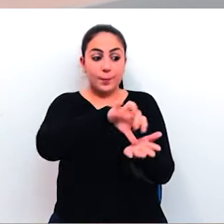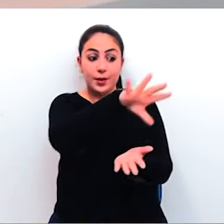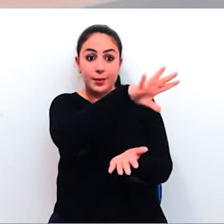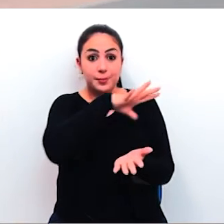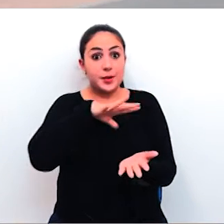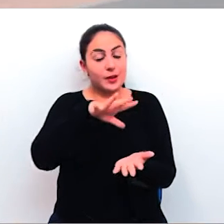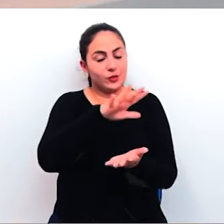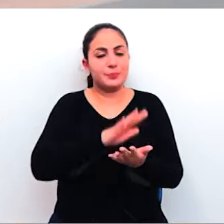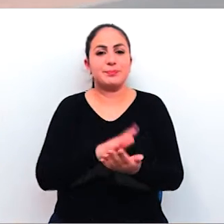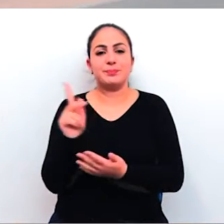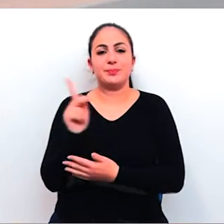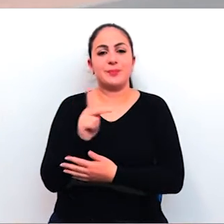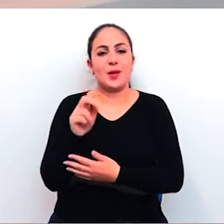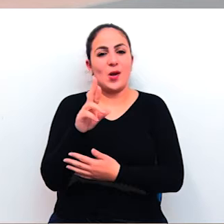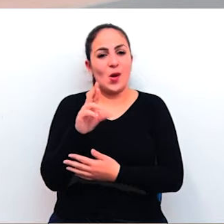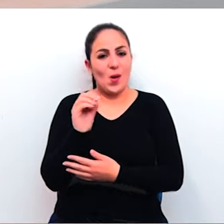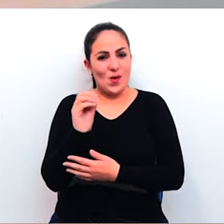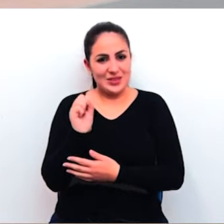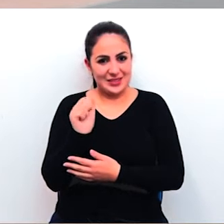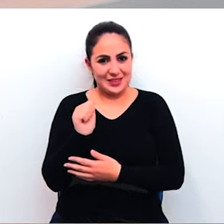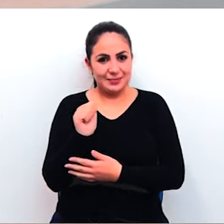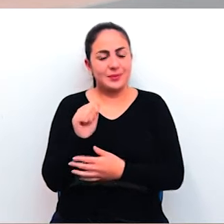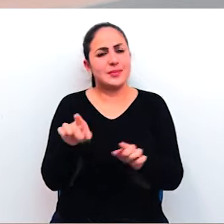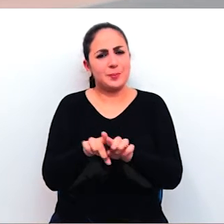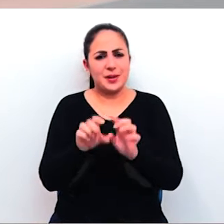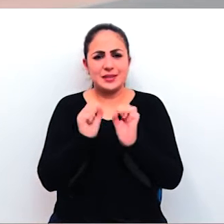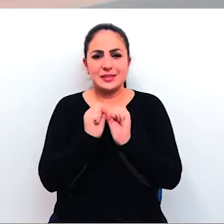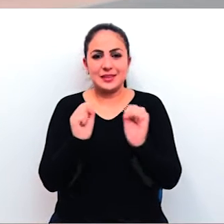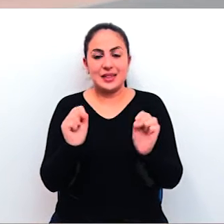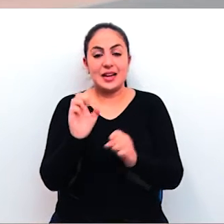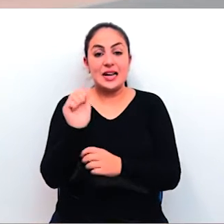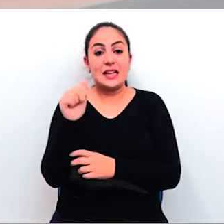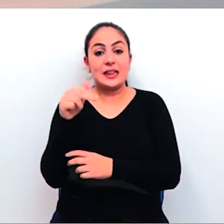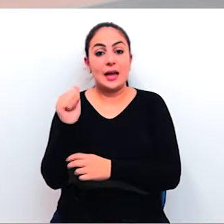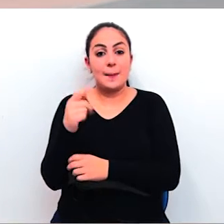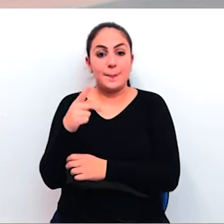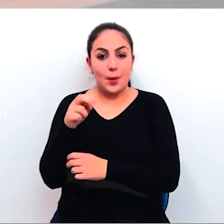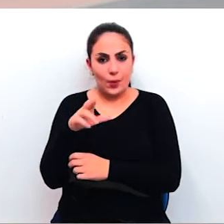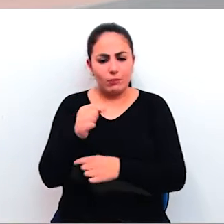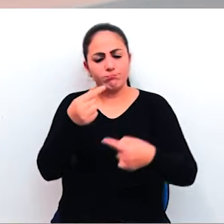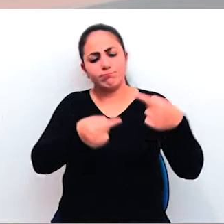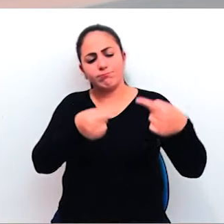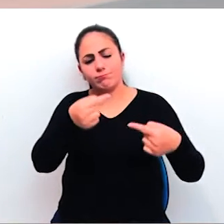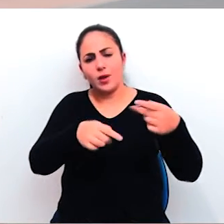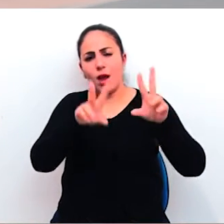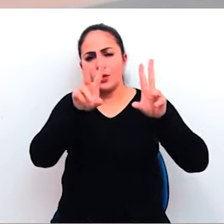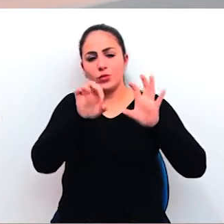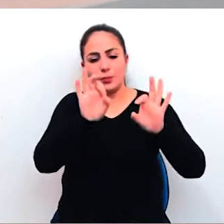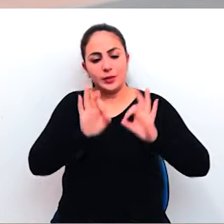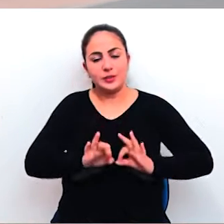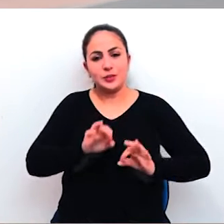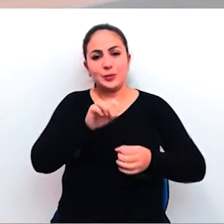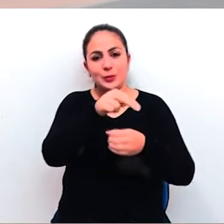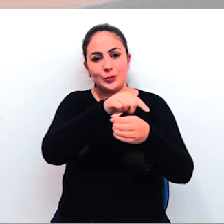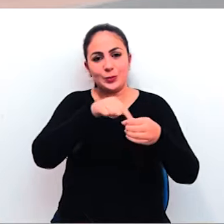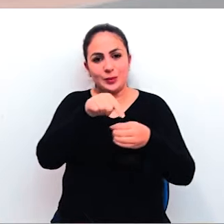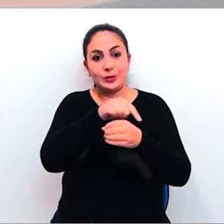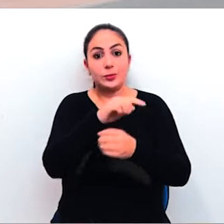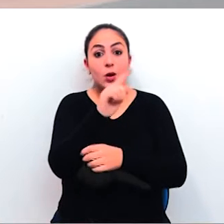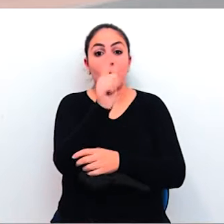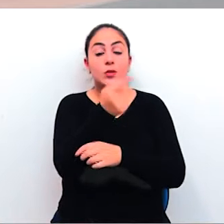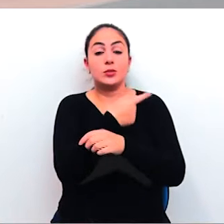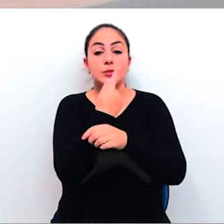ecologia e meio ambiente a professora rosa kalil ea secretária ana paula viguetti debatem o planejamento